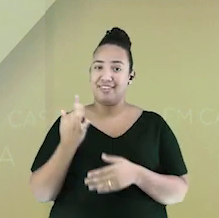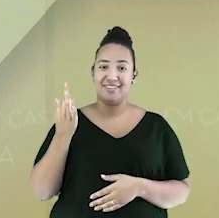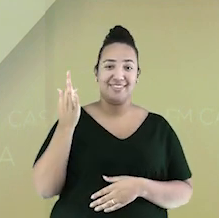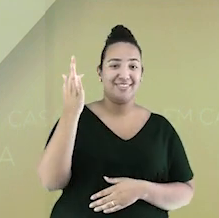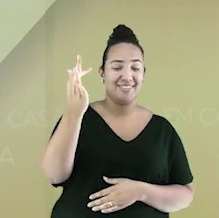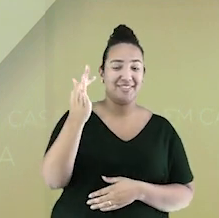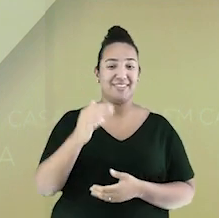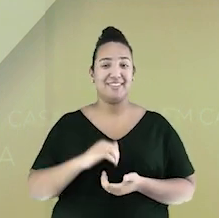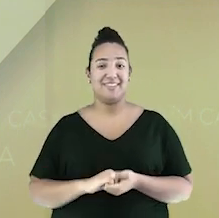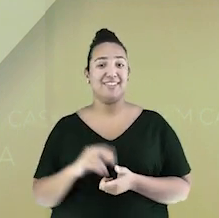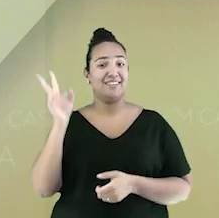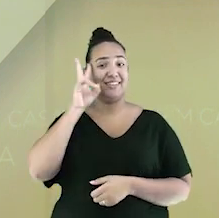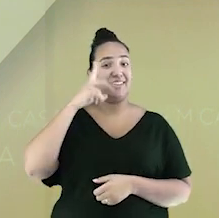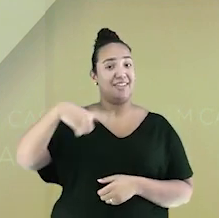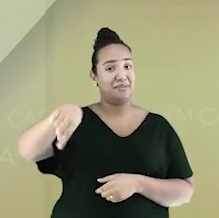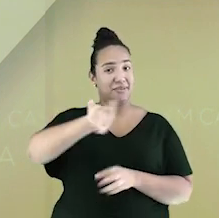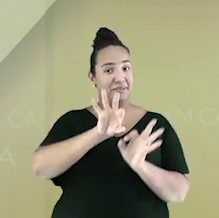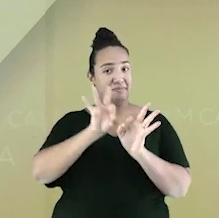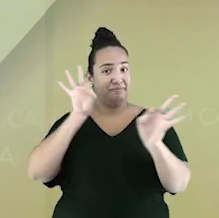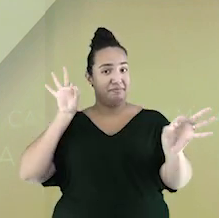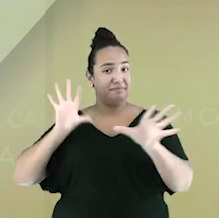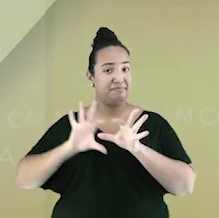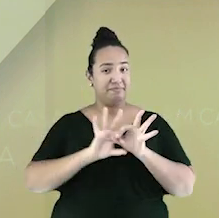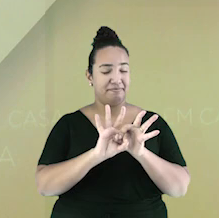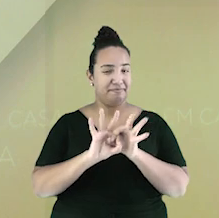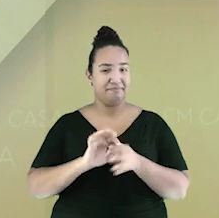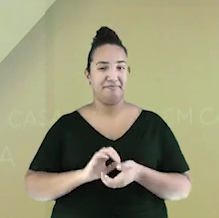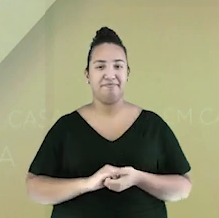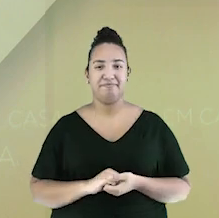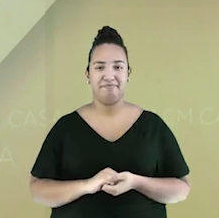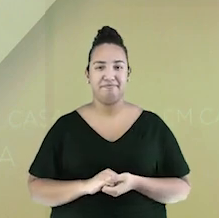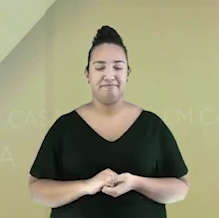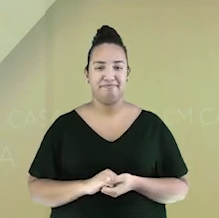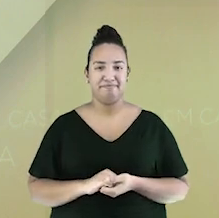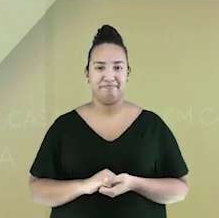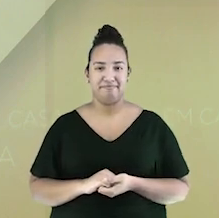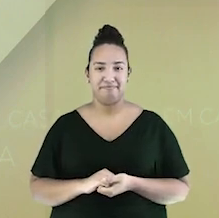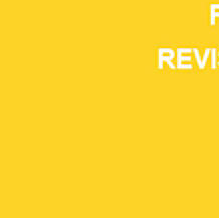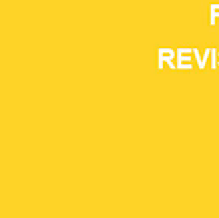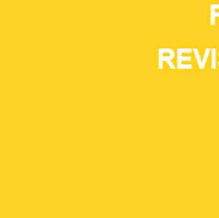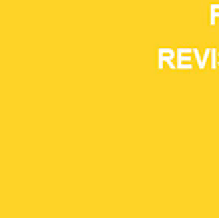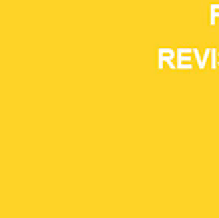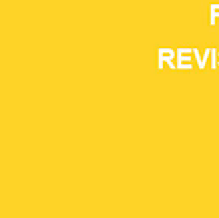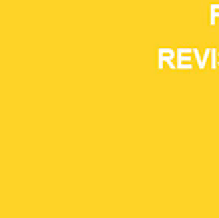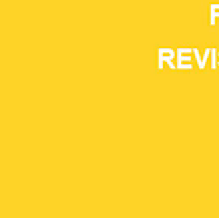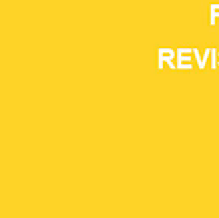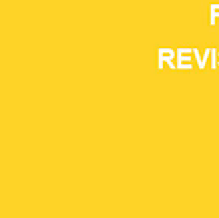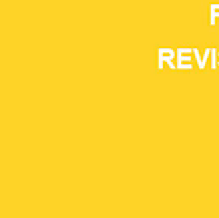estudantes! Até a próxima aula de Geografia! E não esqueçam, mesmo distantes, estamos juntos!